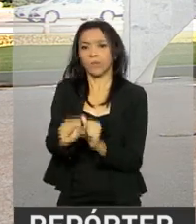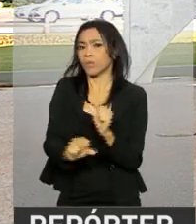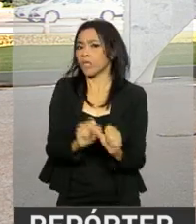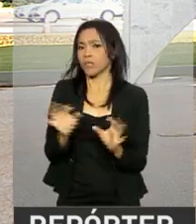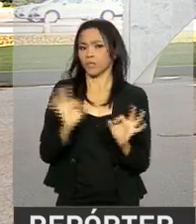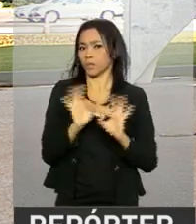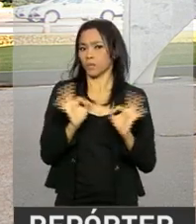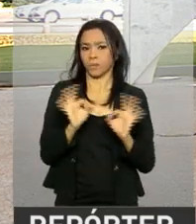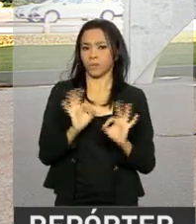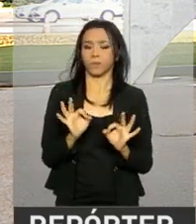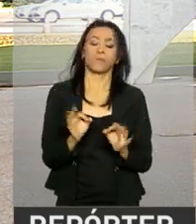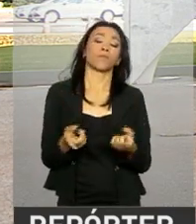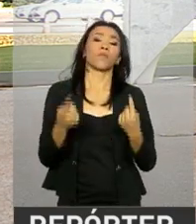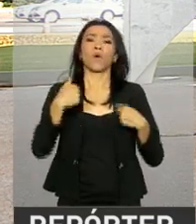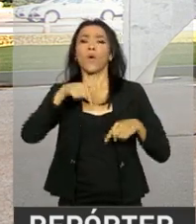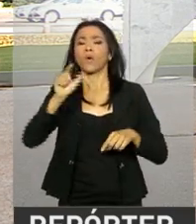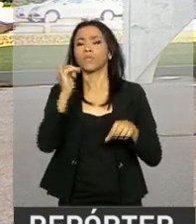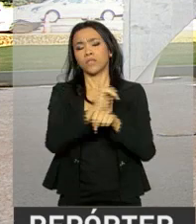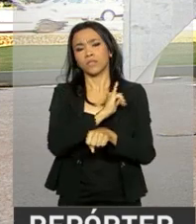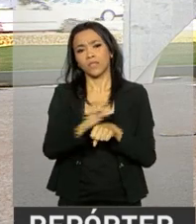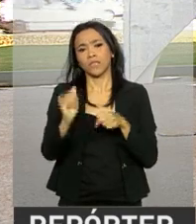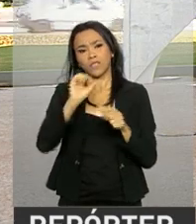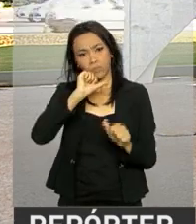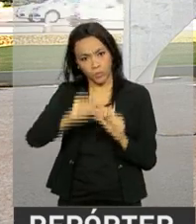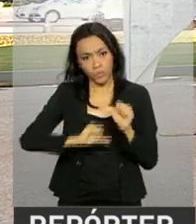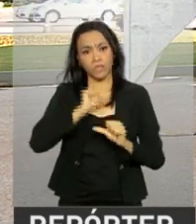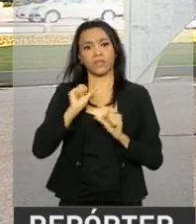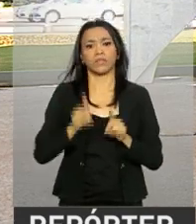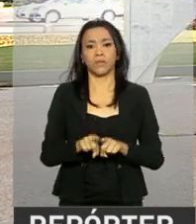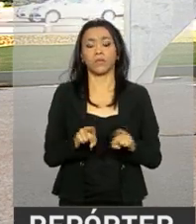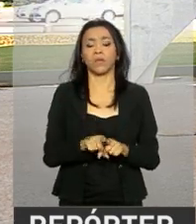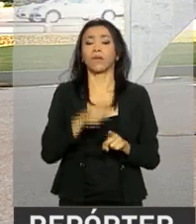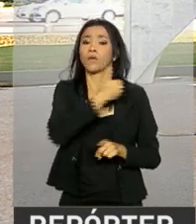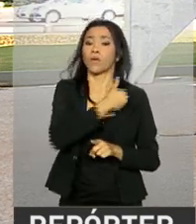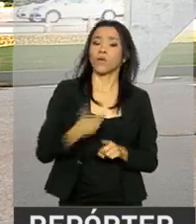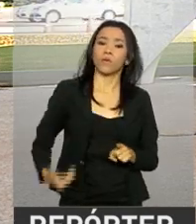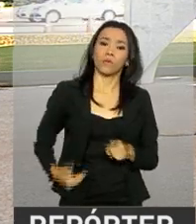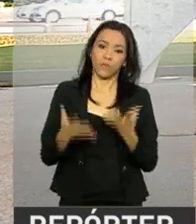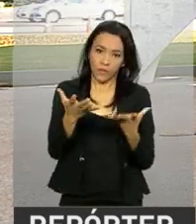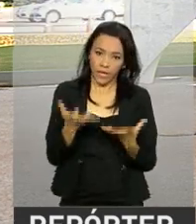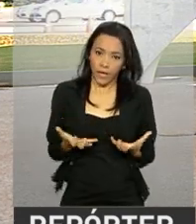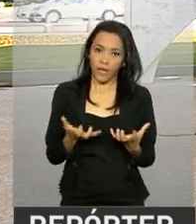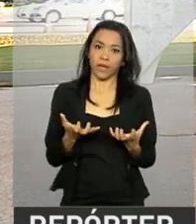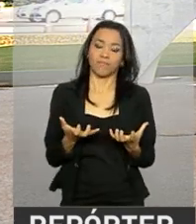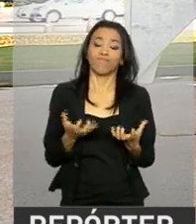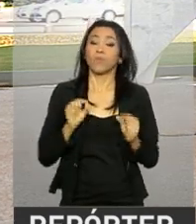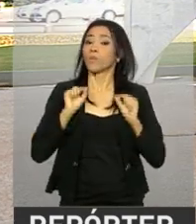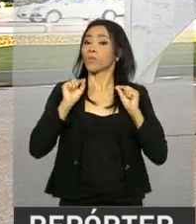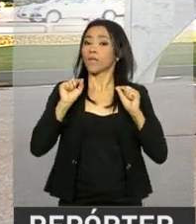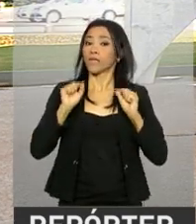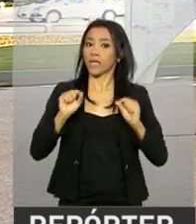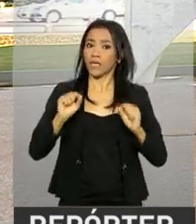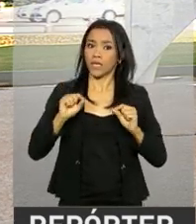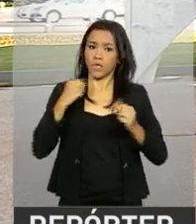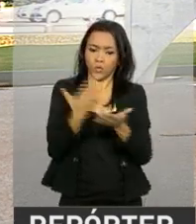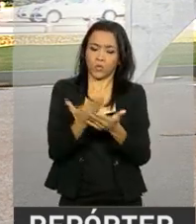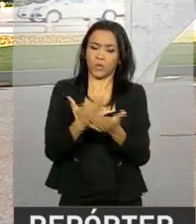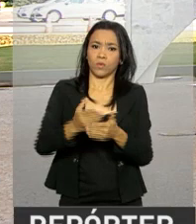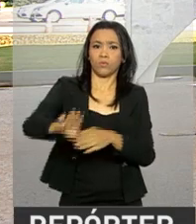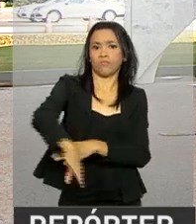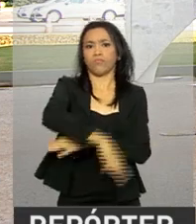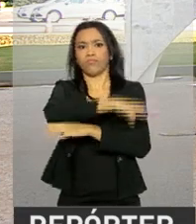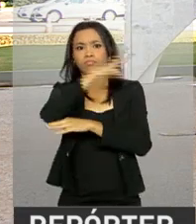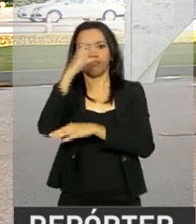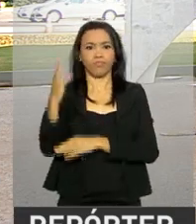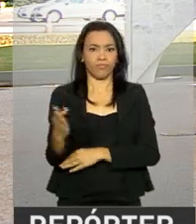e entre outras medidas Renata o governo também quer ativar aí o ensino em tempo integral nas escolas e